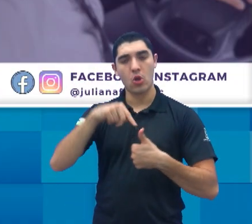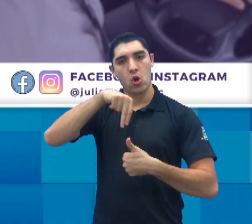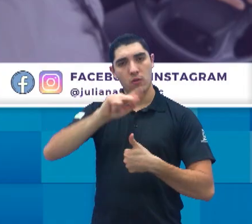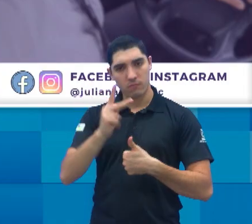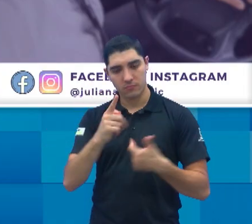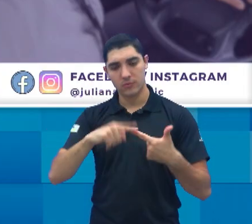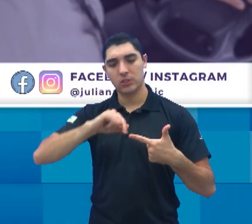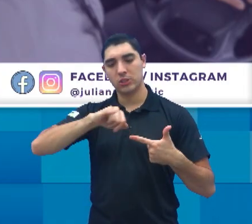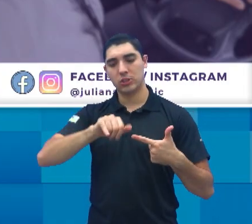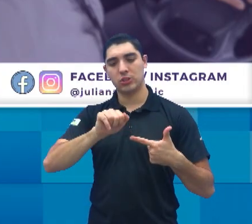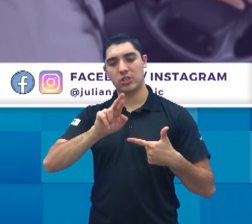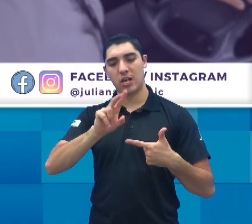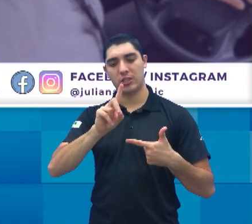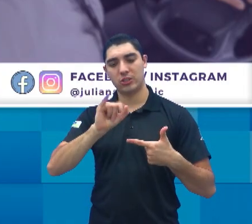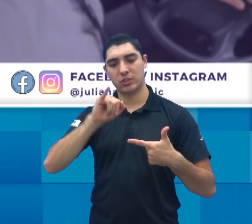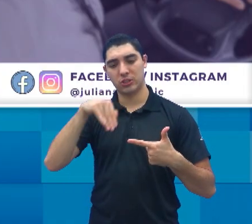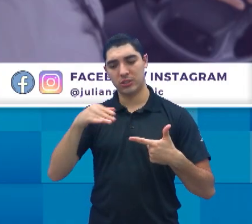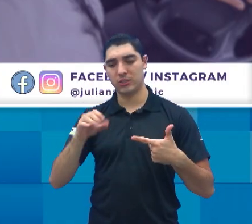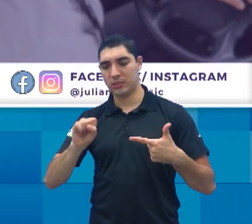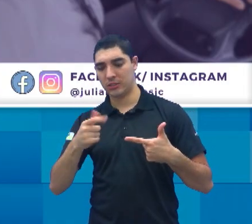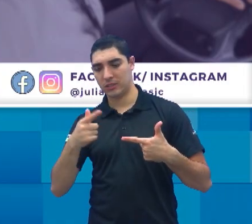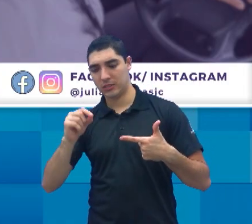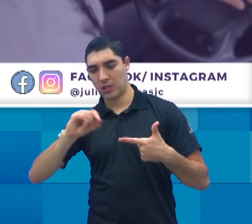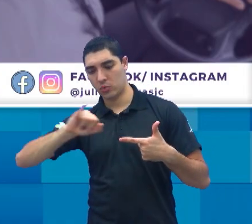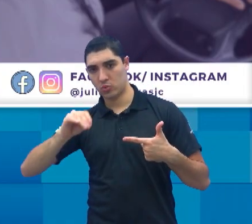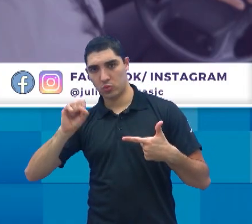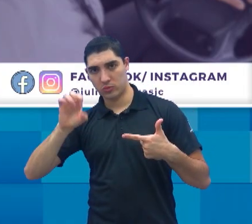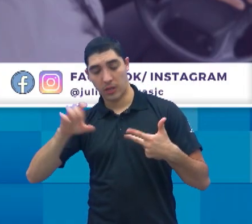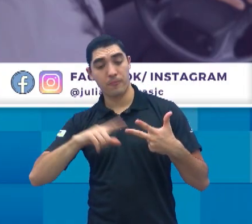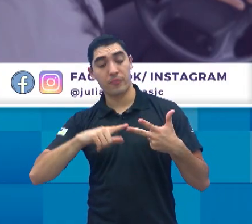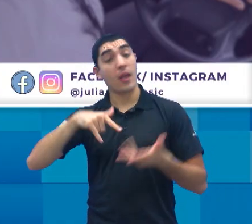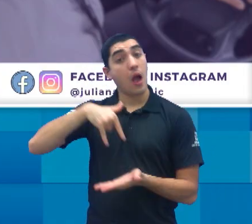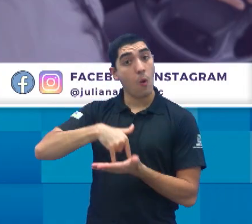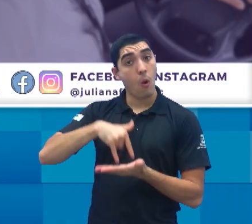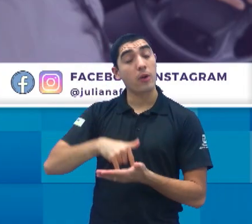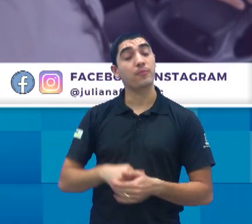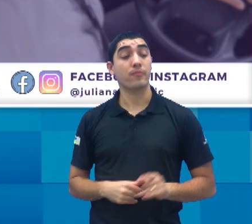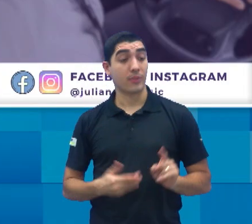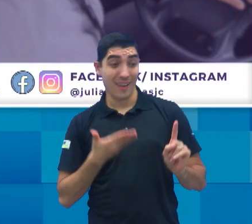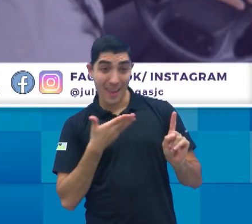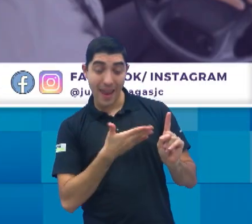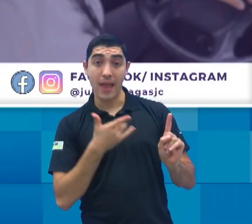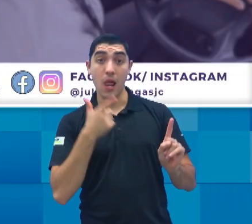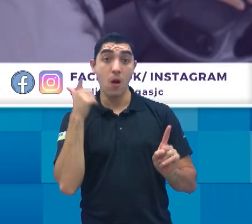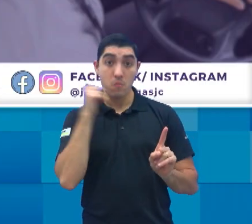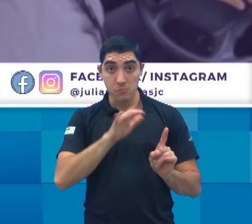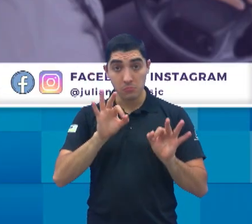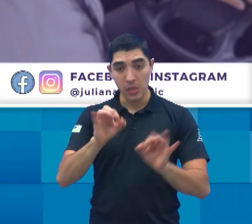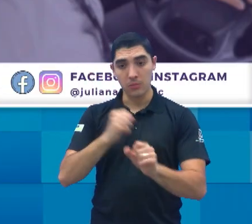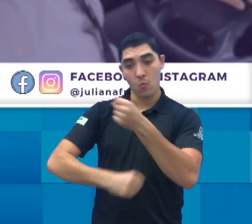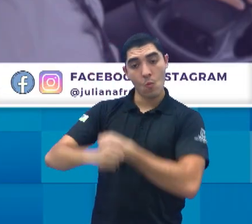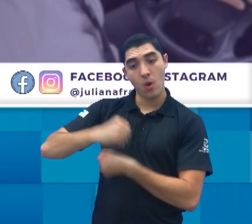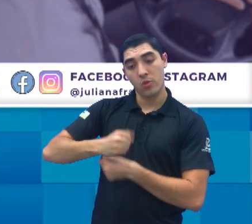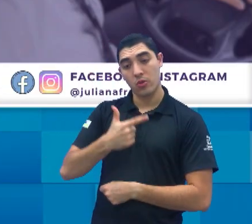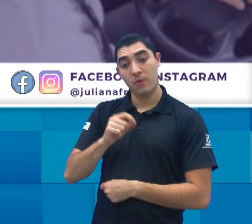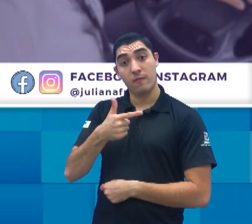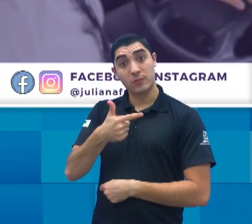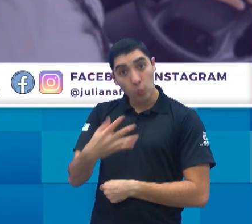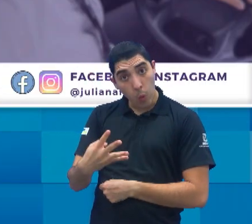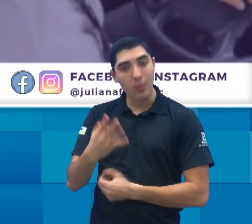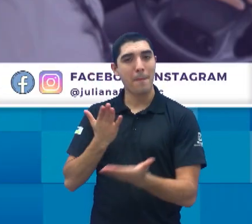Aquários. E, através do próprio trabalho e dedicação, conquistou sua formação em 2024 como motorista de